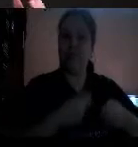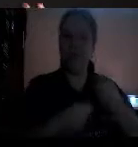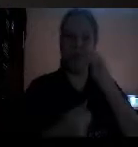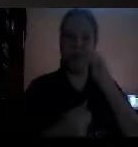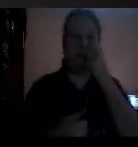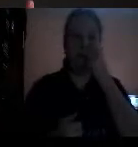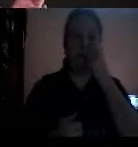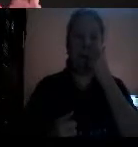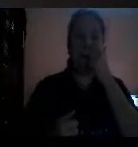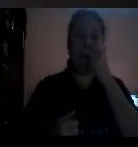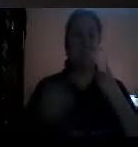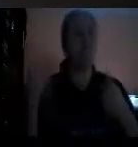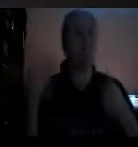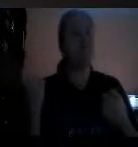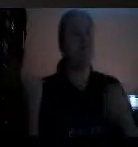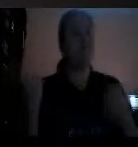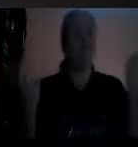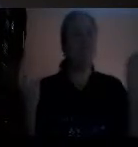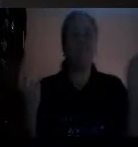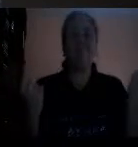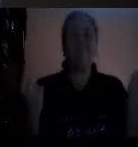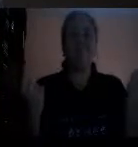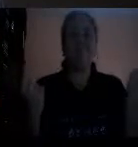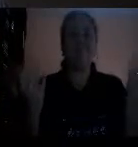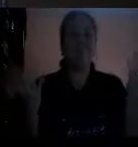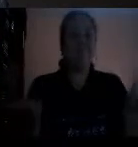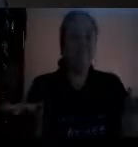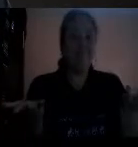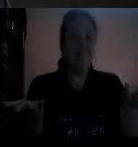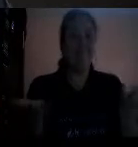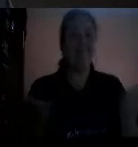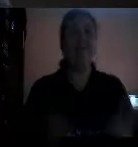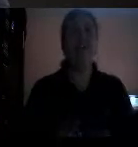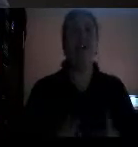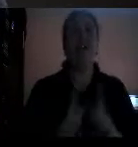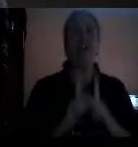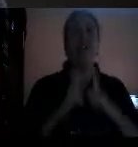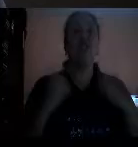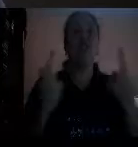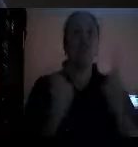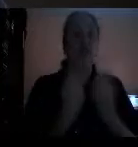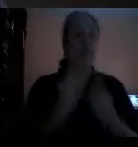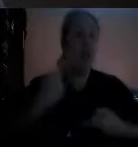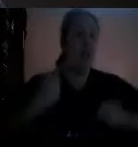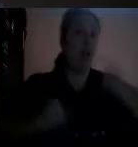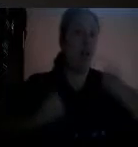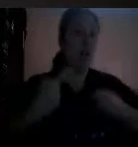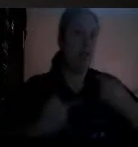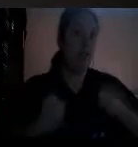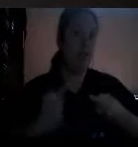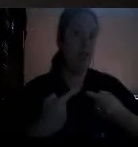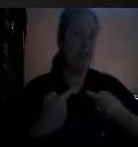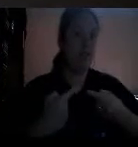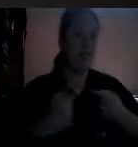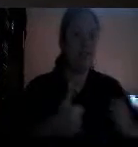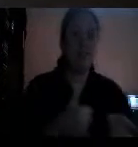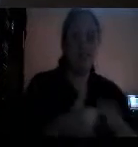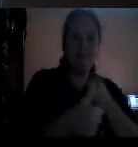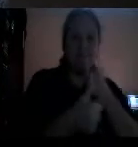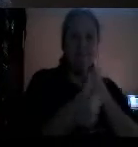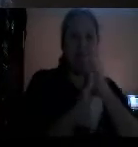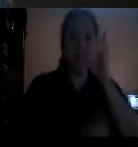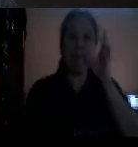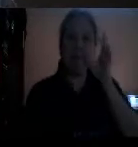geografia política vai surgir primeiro, é dela que vai derivar a geopolítica. Tranquilão? Geografia política vai começar com um cara